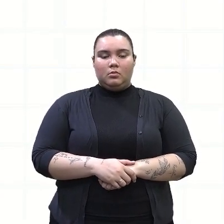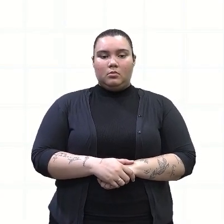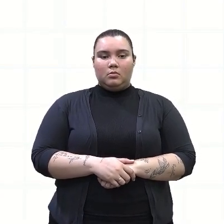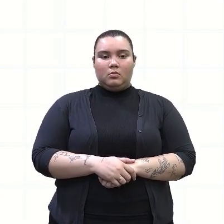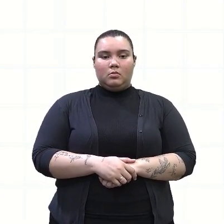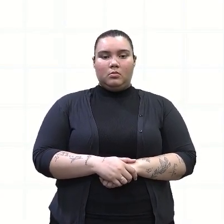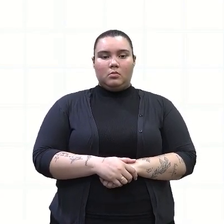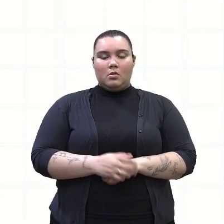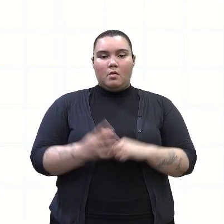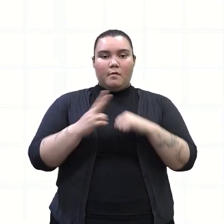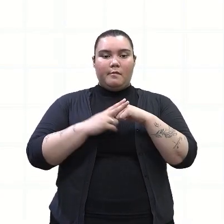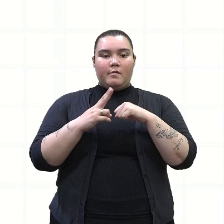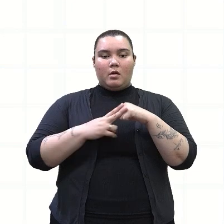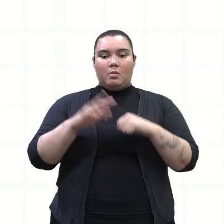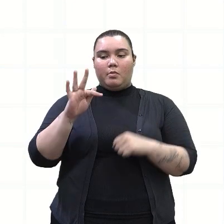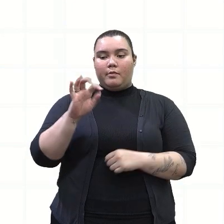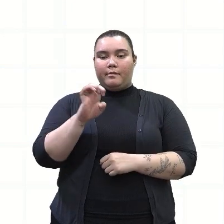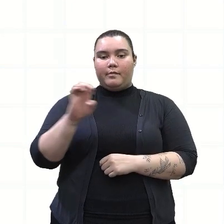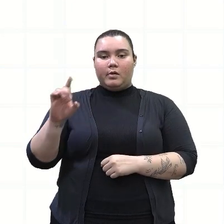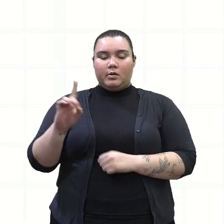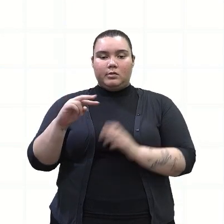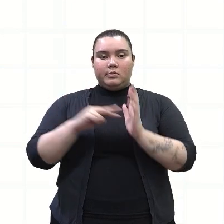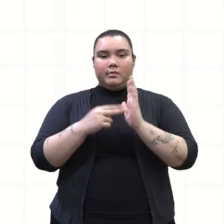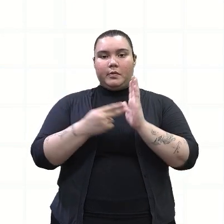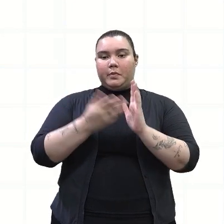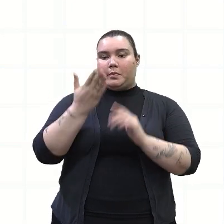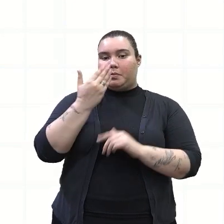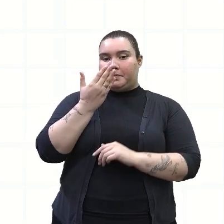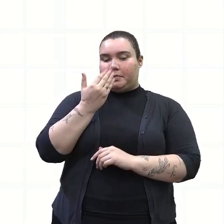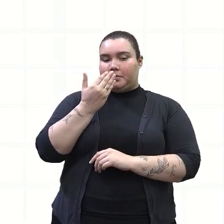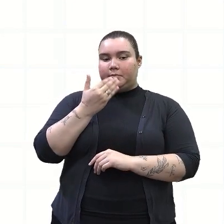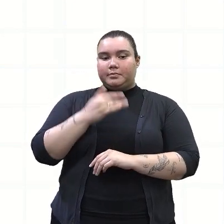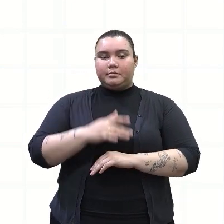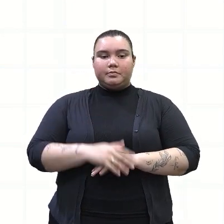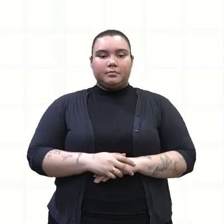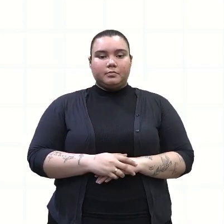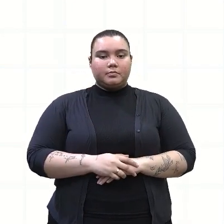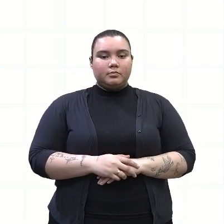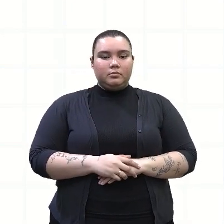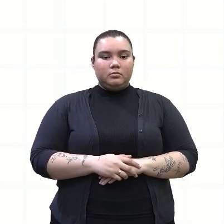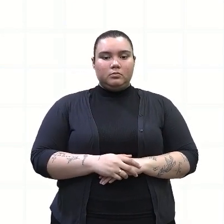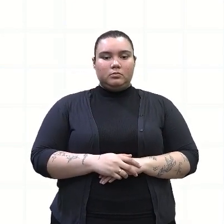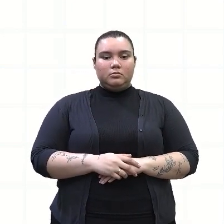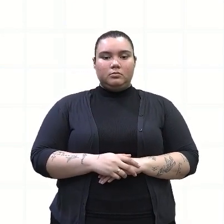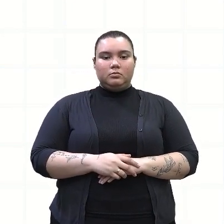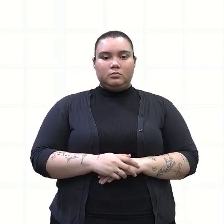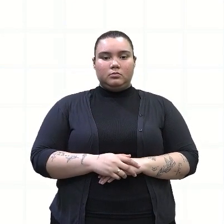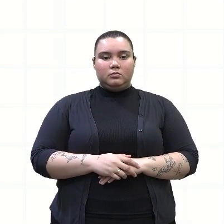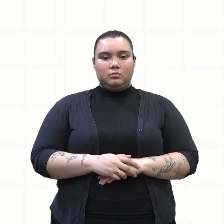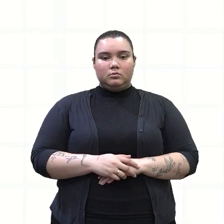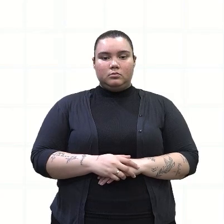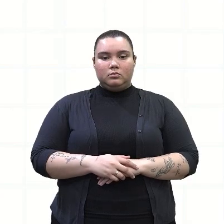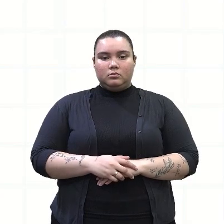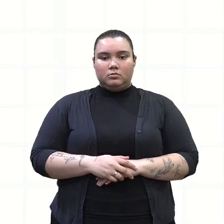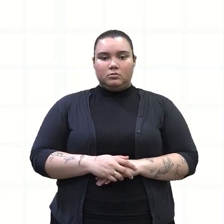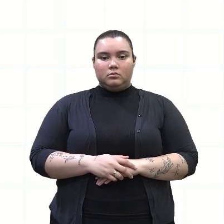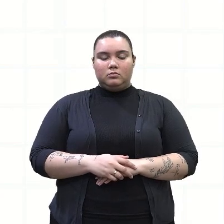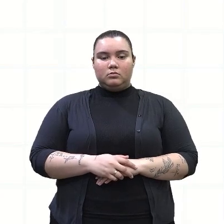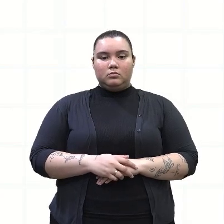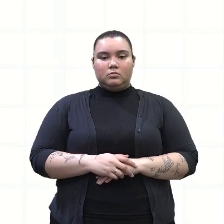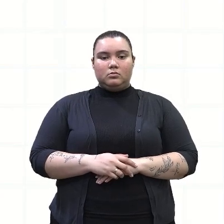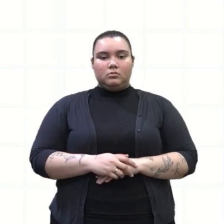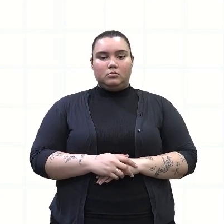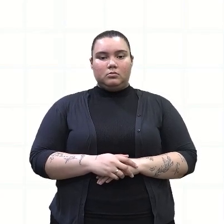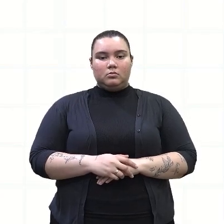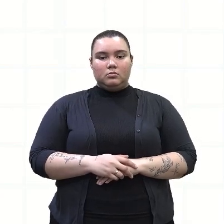verbo alimentar. No caso aqui está no passado, né? Ele é alimentado quantas vezes? 3 times, 3 vezes